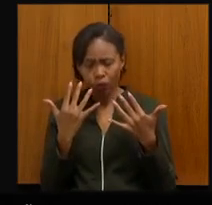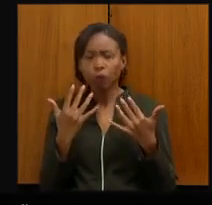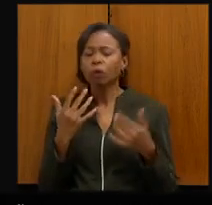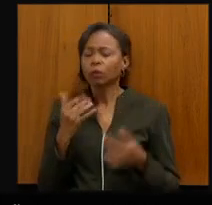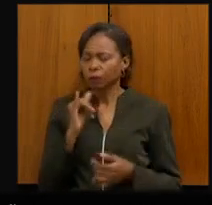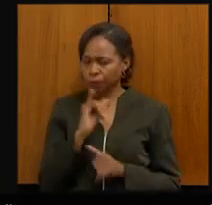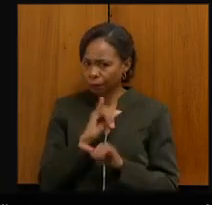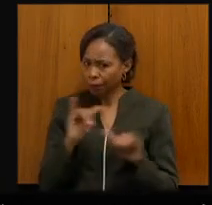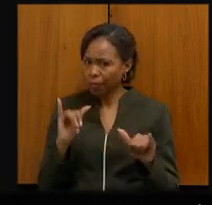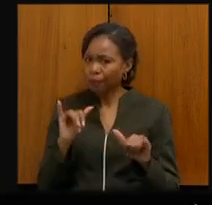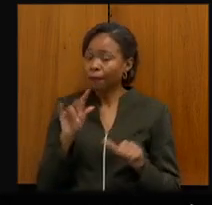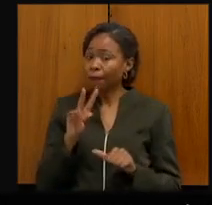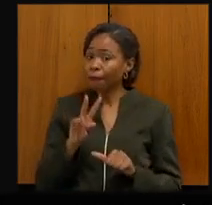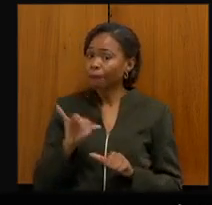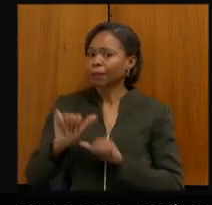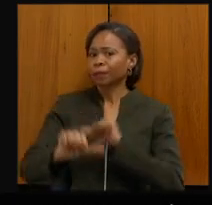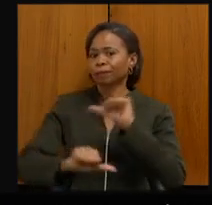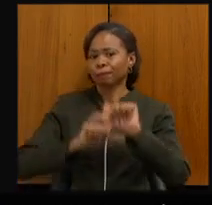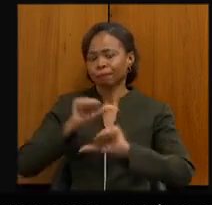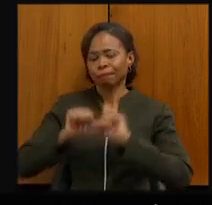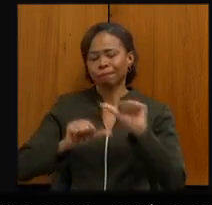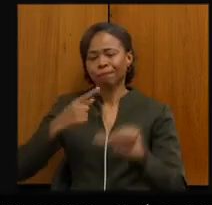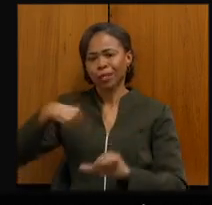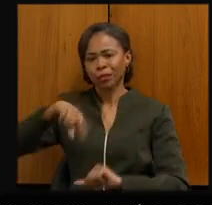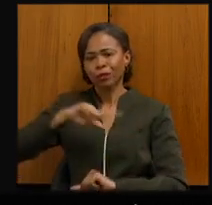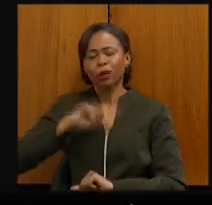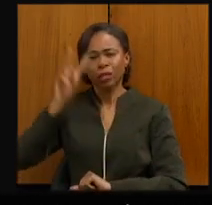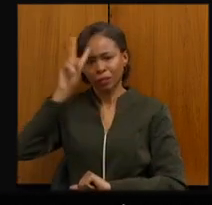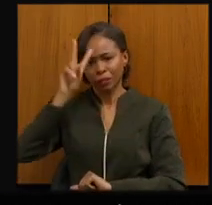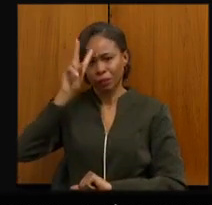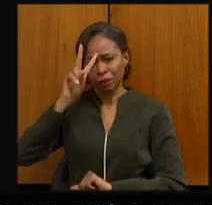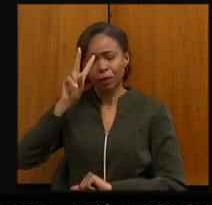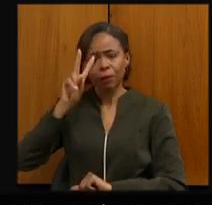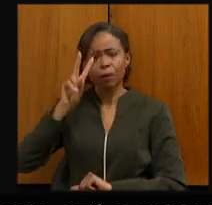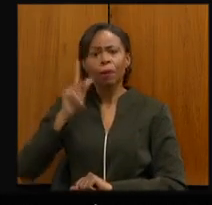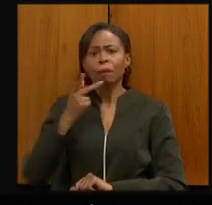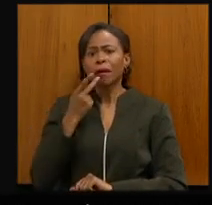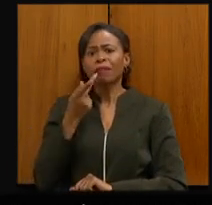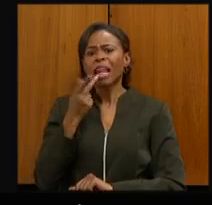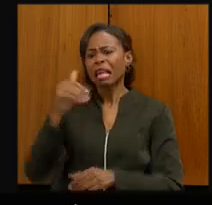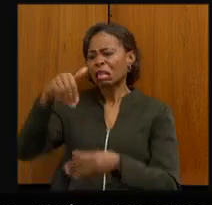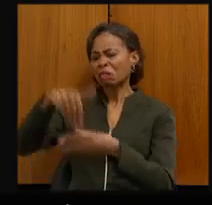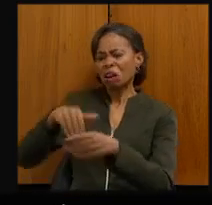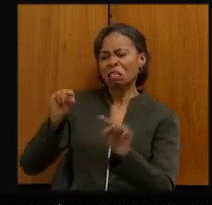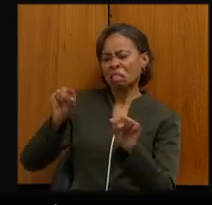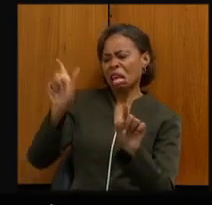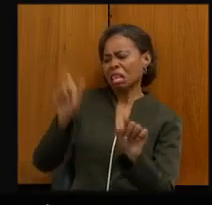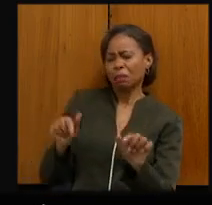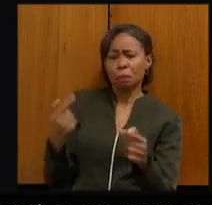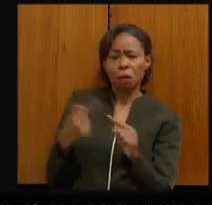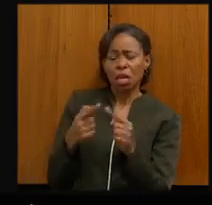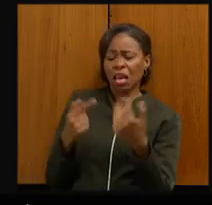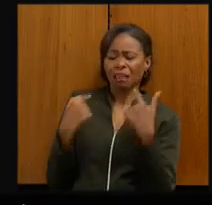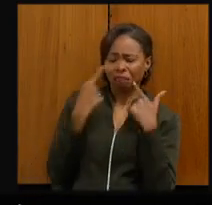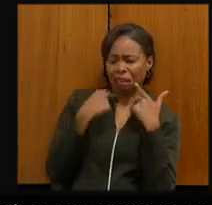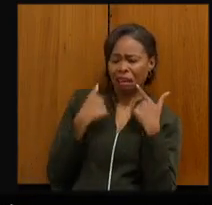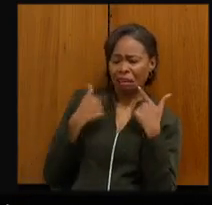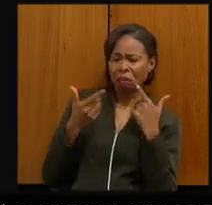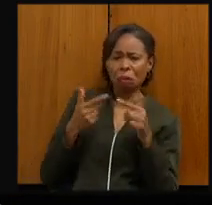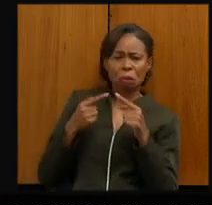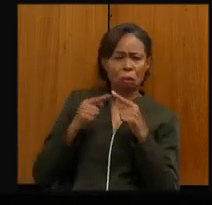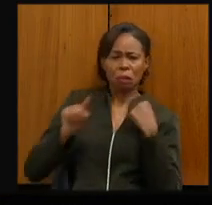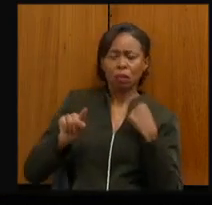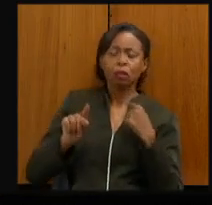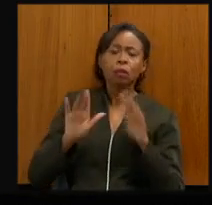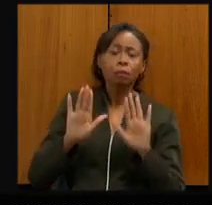a nossa história vamos deixar de dizer eu não volto de falando porque eu não fui com a cara não